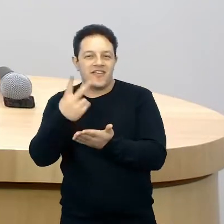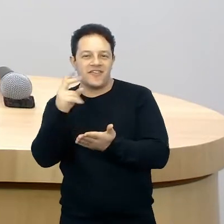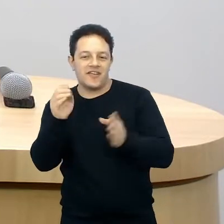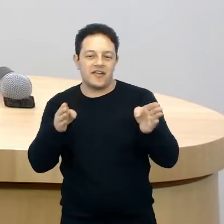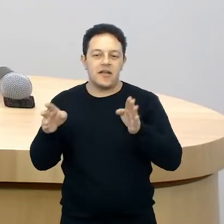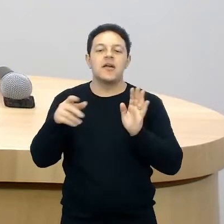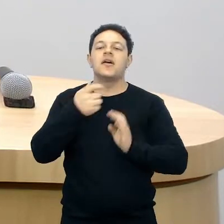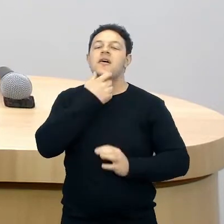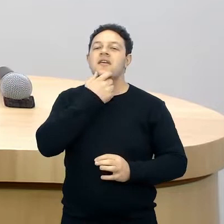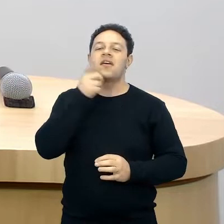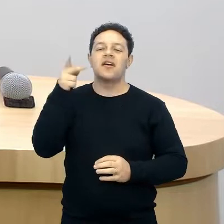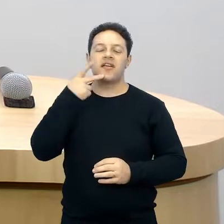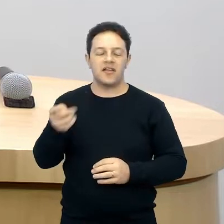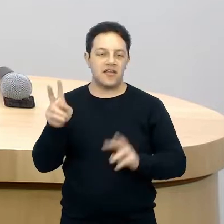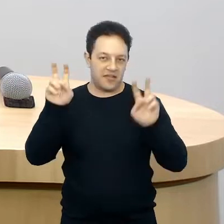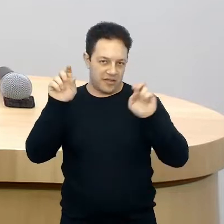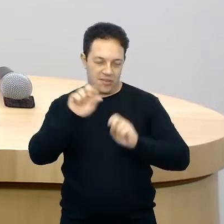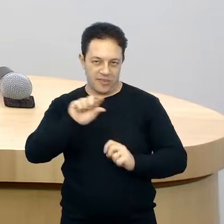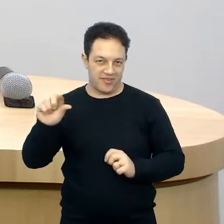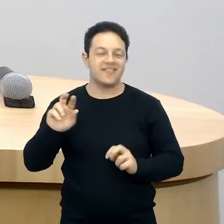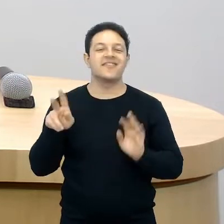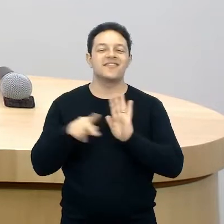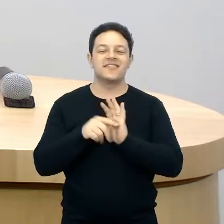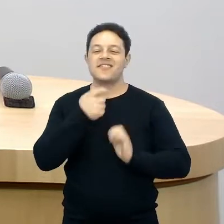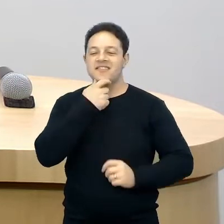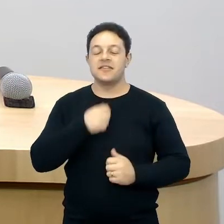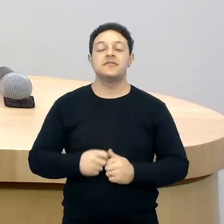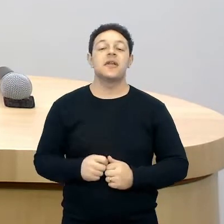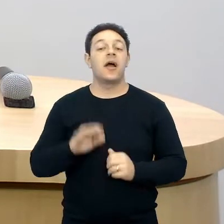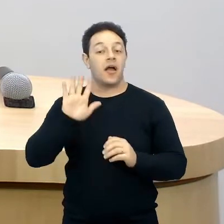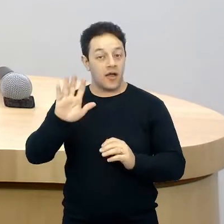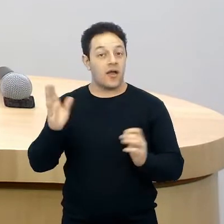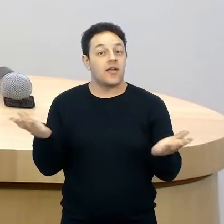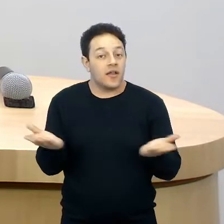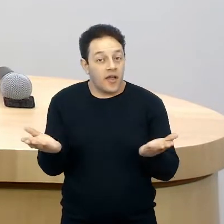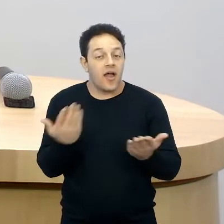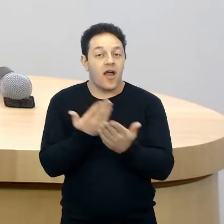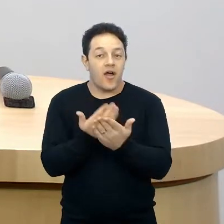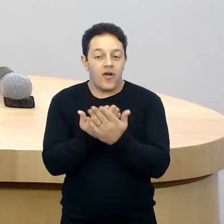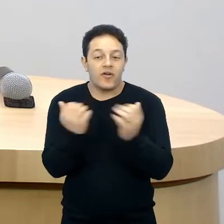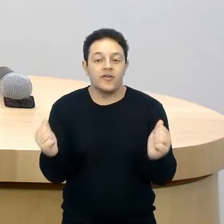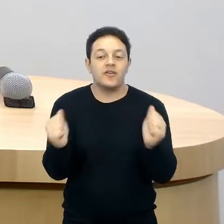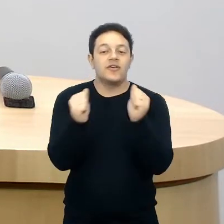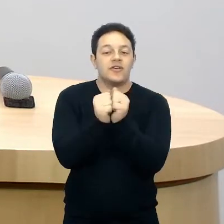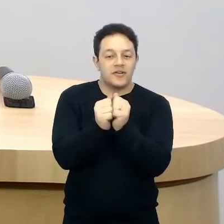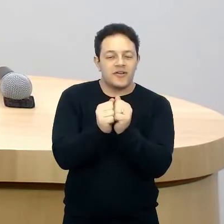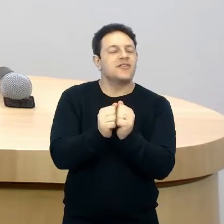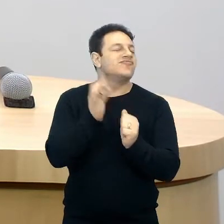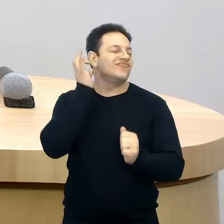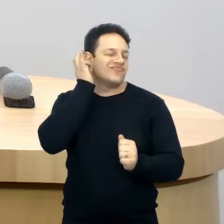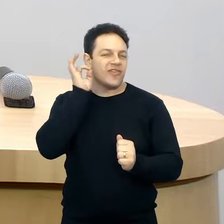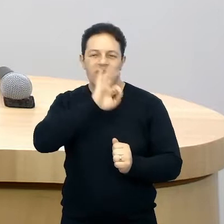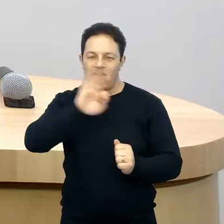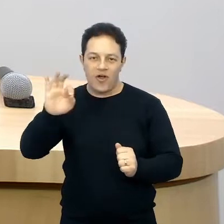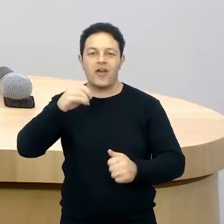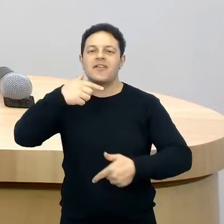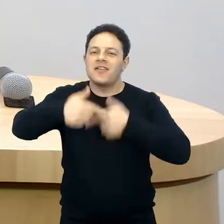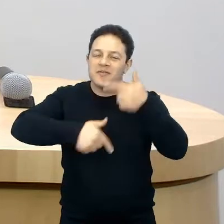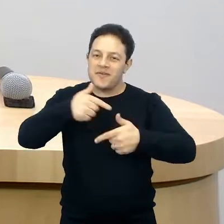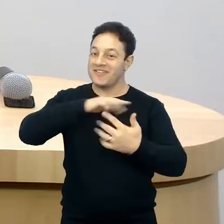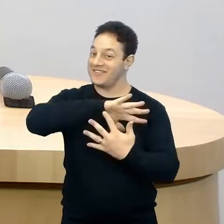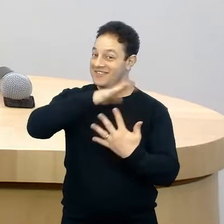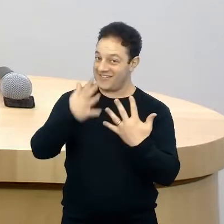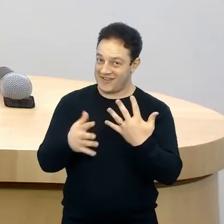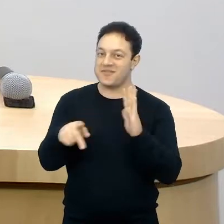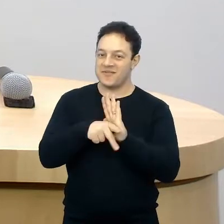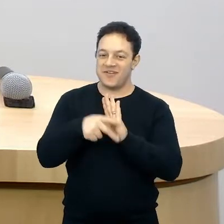chamam de end cap. Para compor a nossa aula, muito bacana o trabalho de